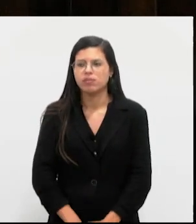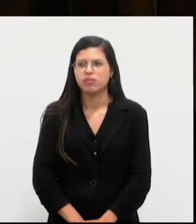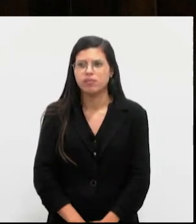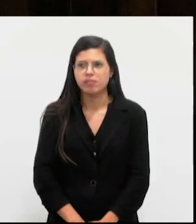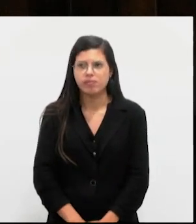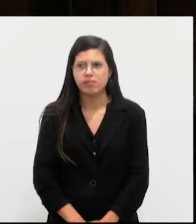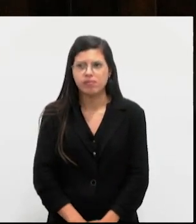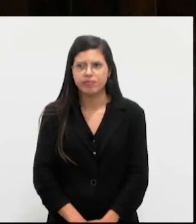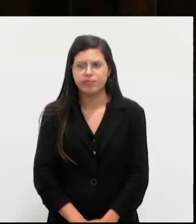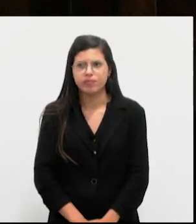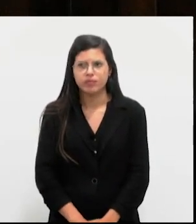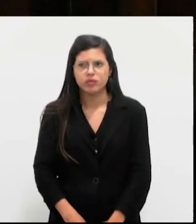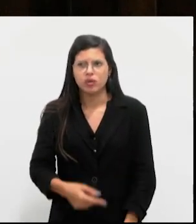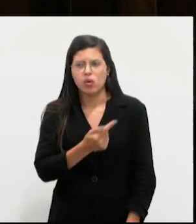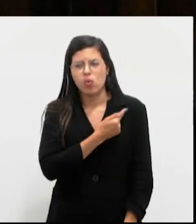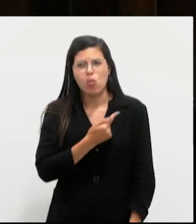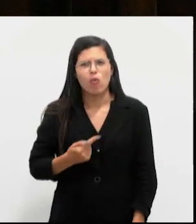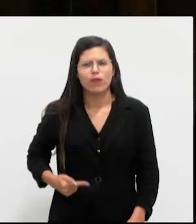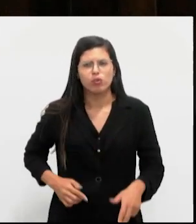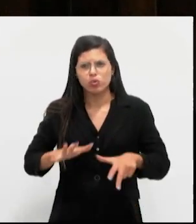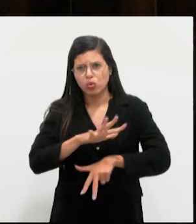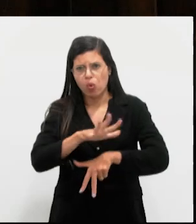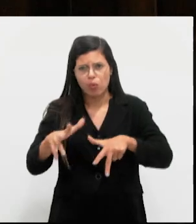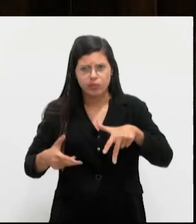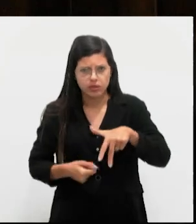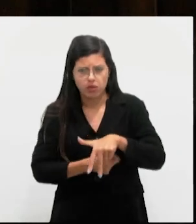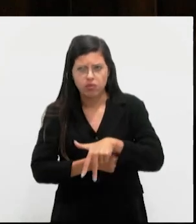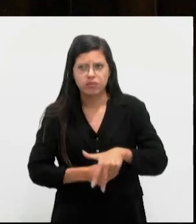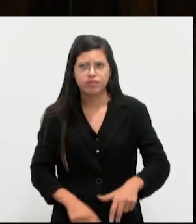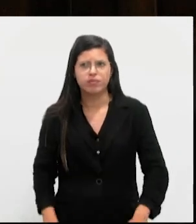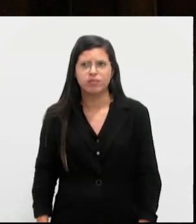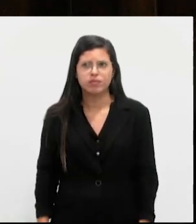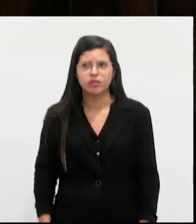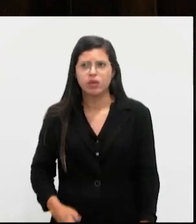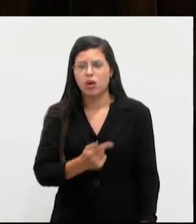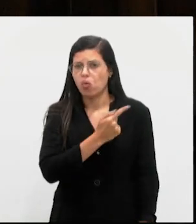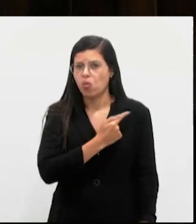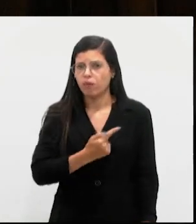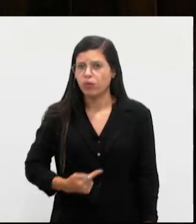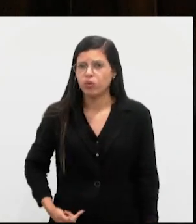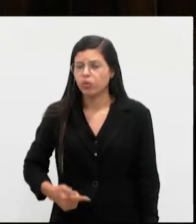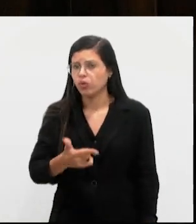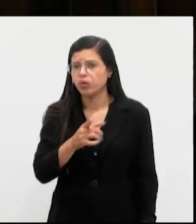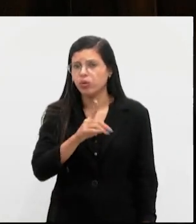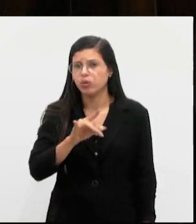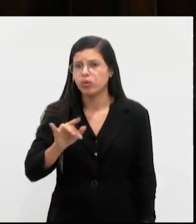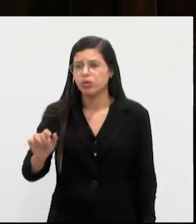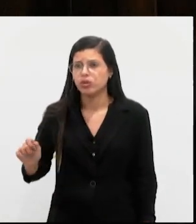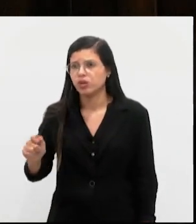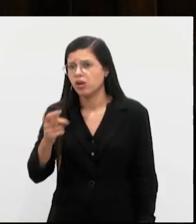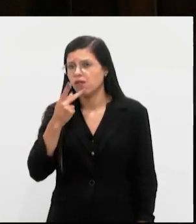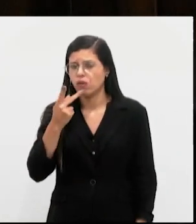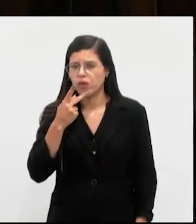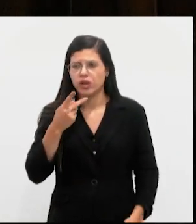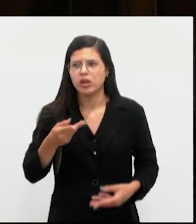É um governo de muita corrupção. É um governo que outro dia ficou de entregar